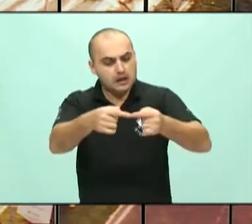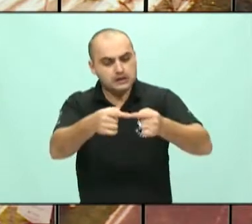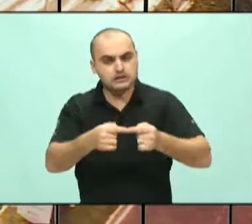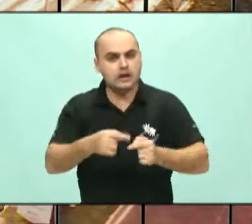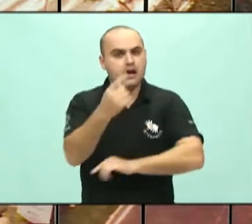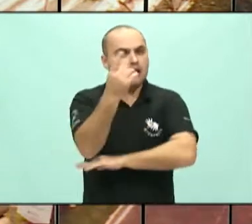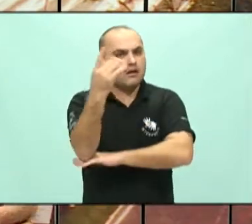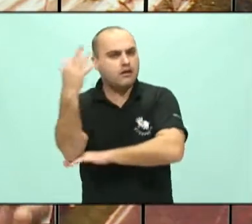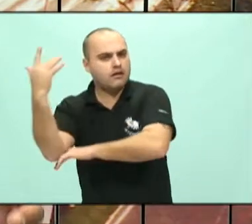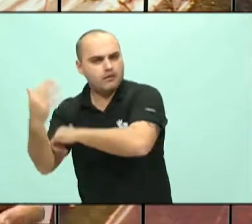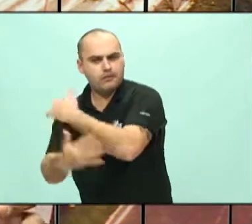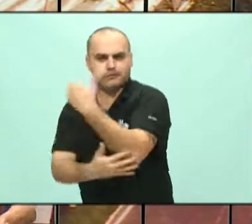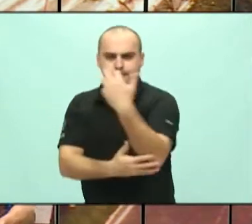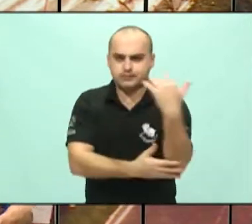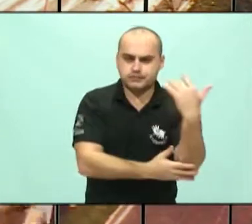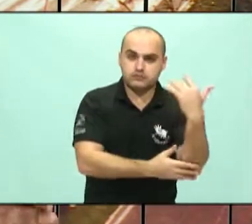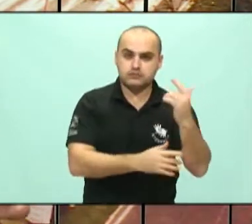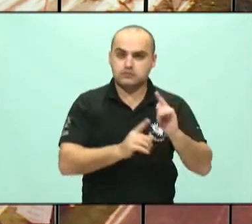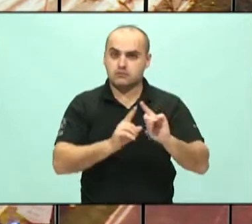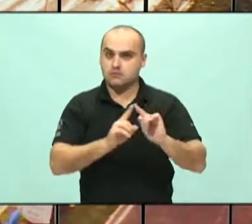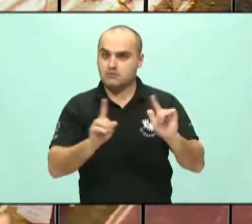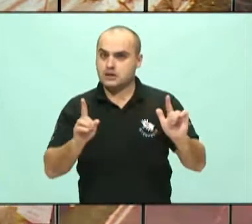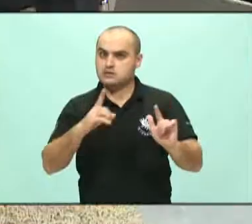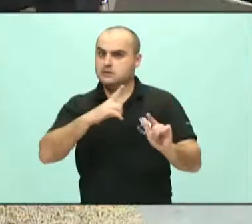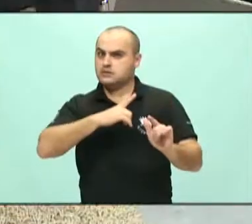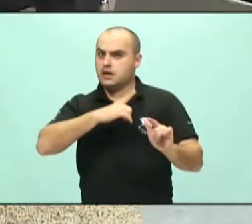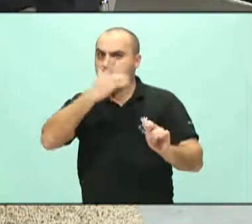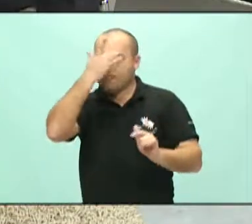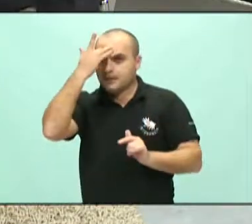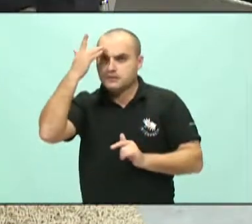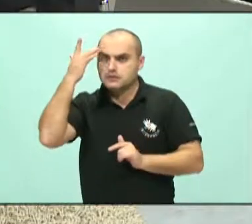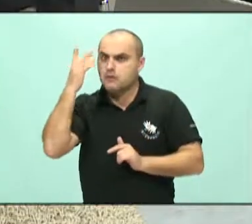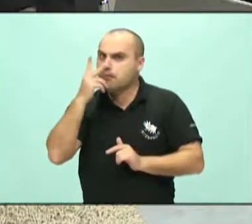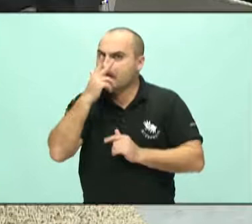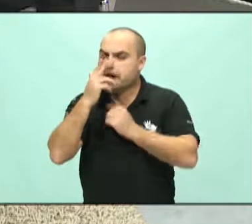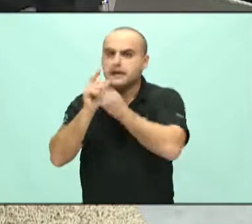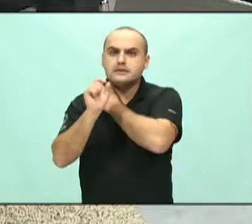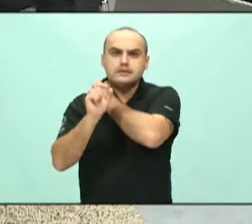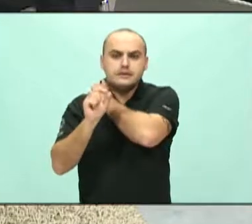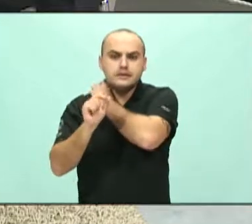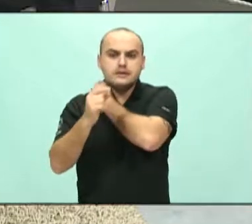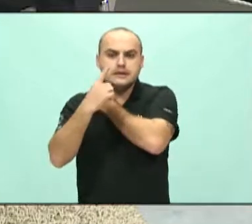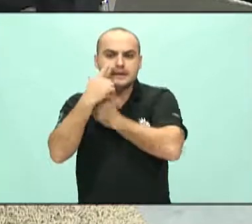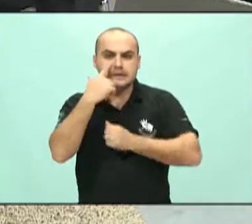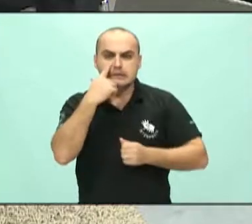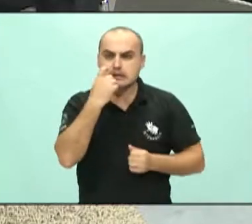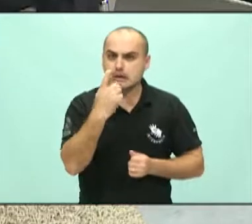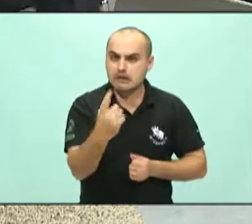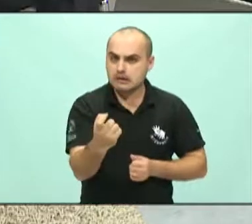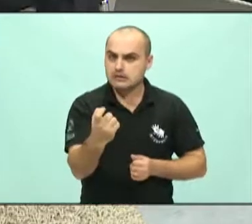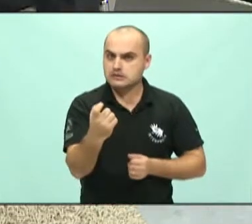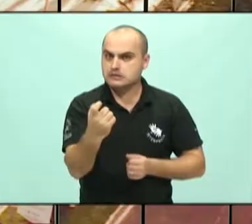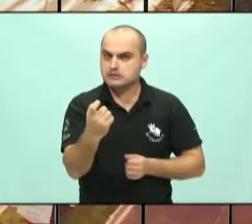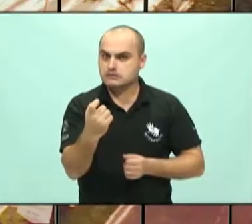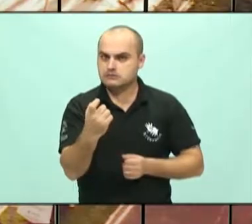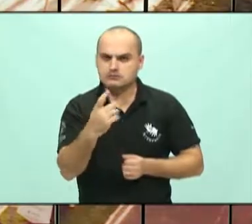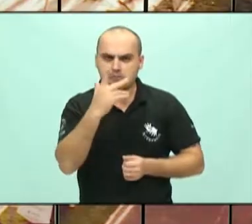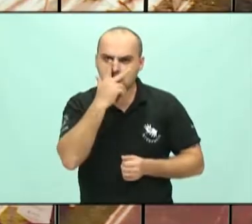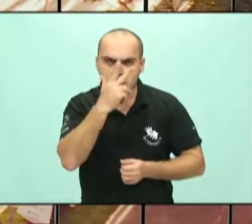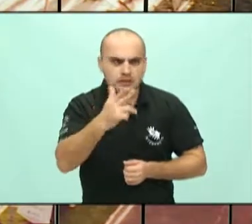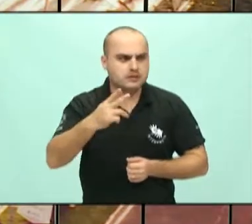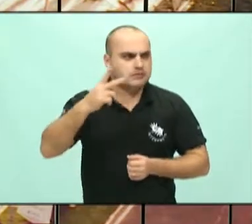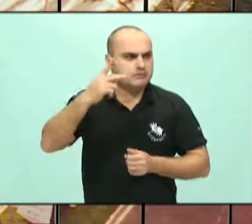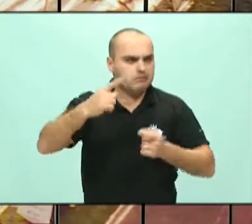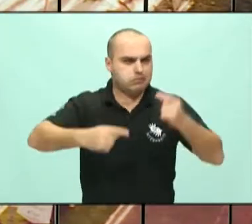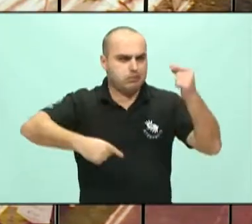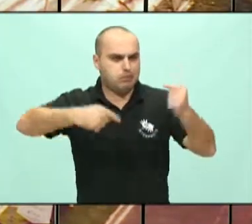situação, mas tem gente que me parece que interessada em que isso não aconteça, politizando uma coisa que ainda